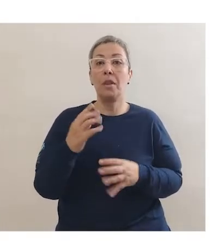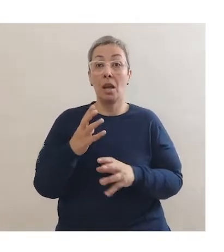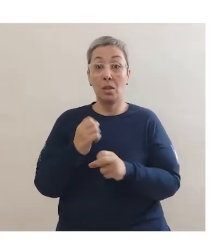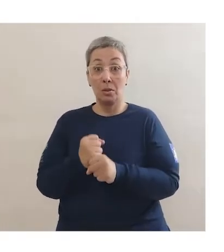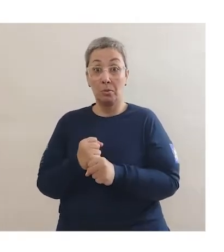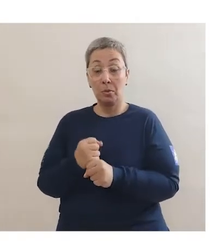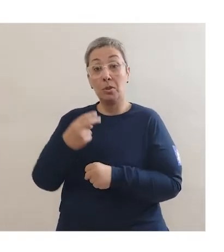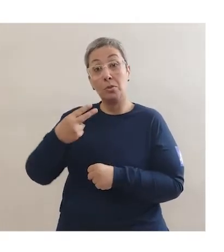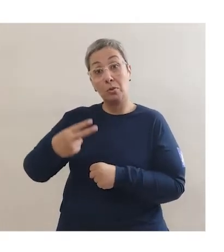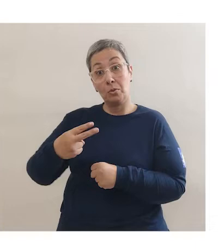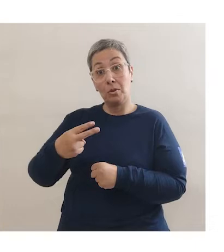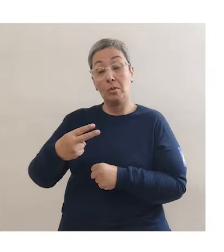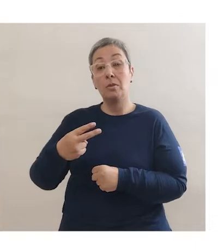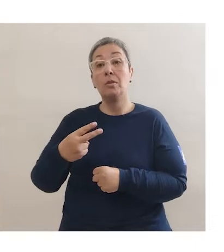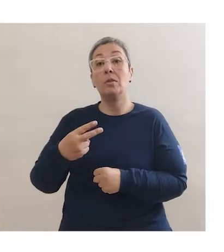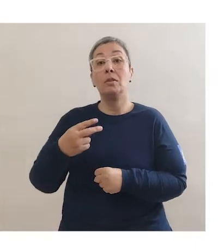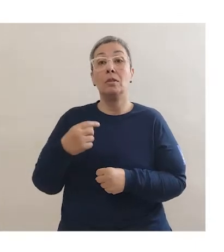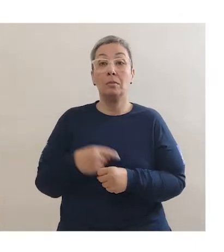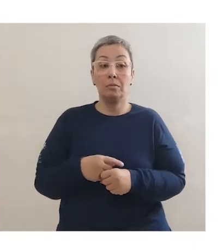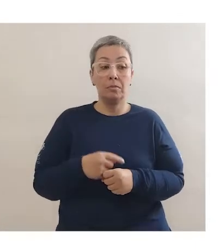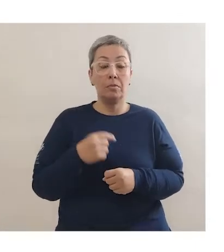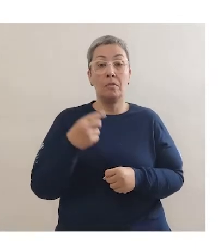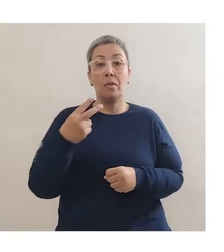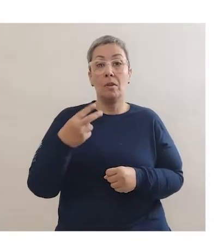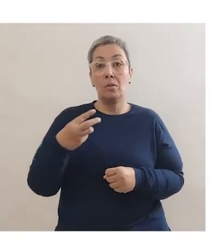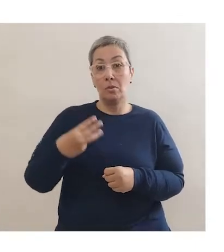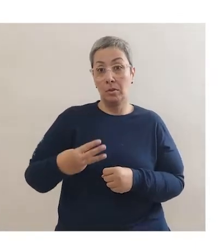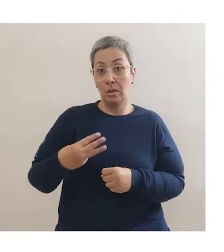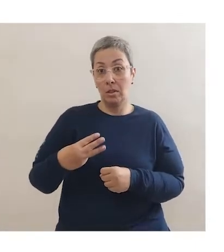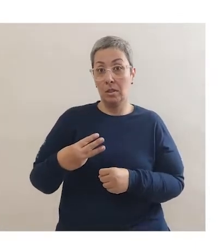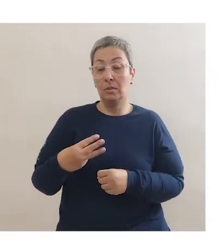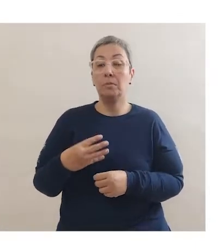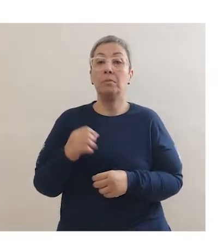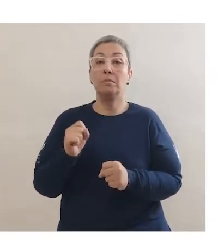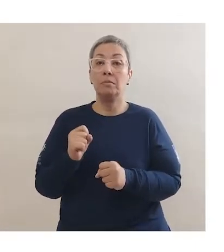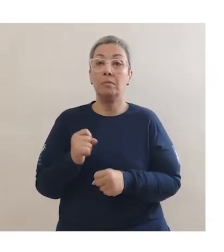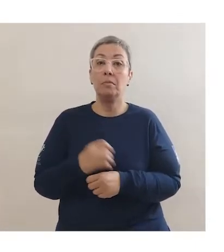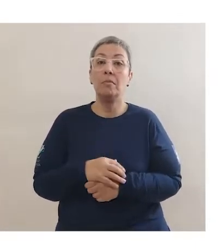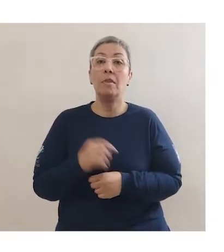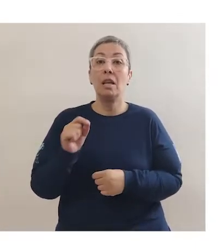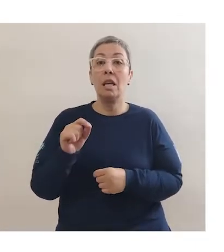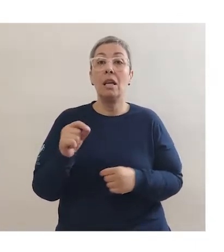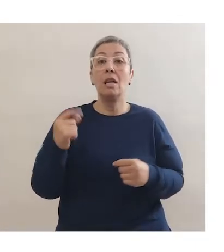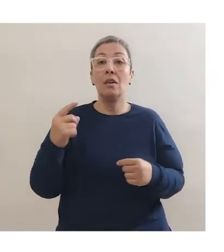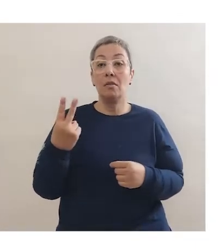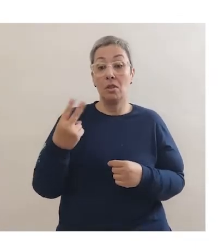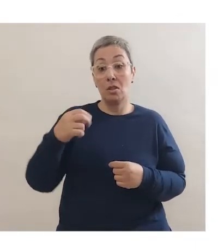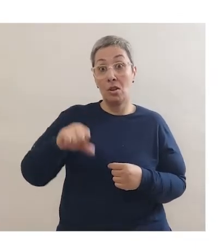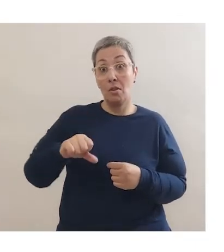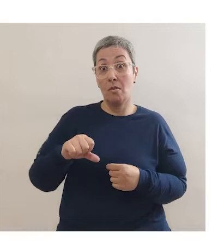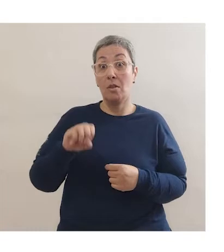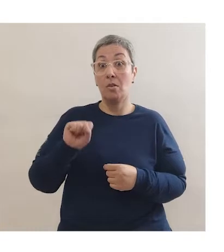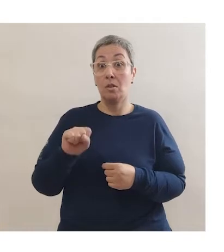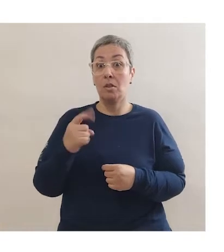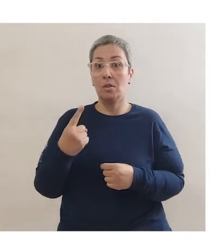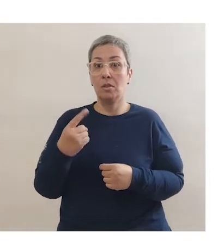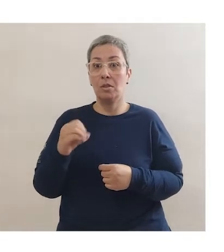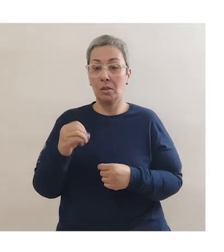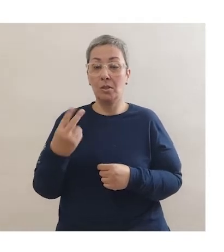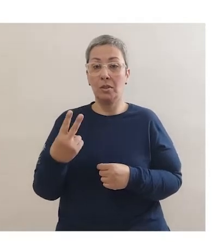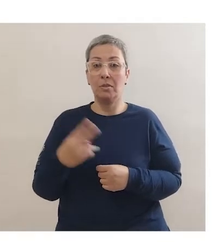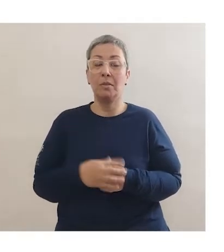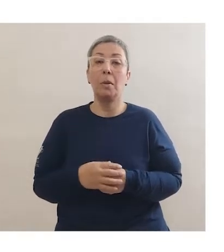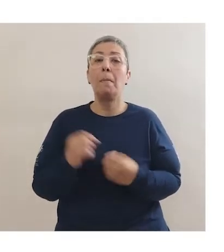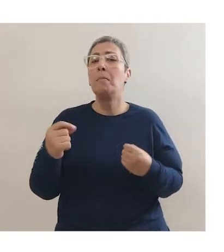4 representa a casa da unidade de milhar. O 1 representa a casa da